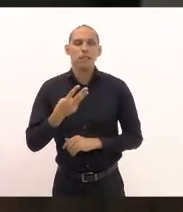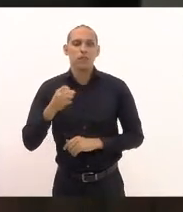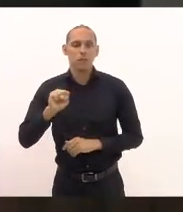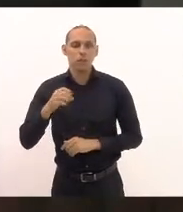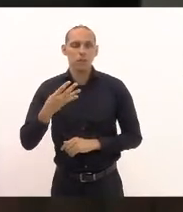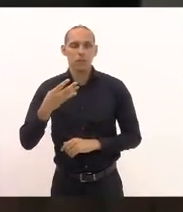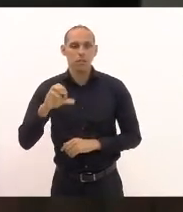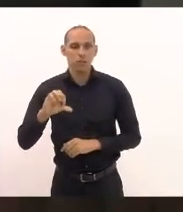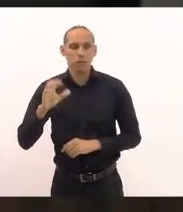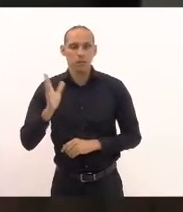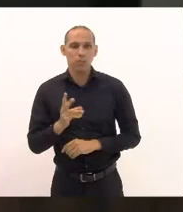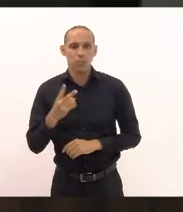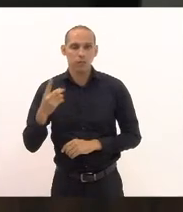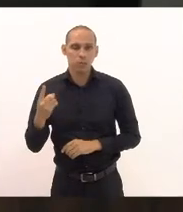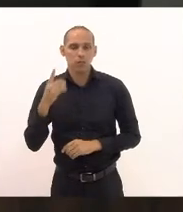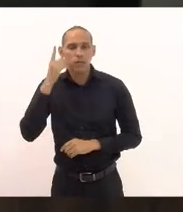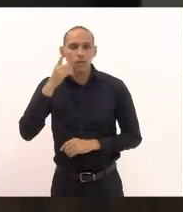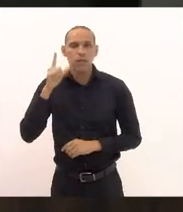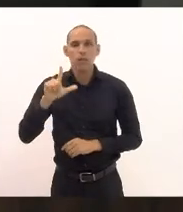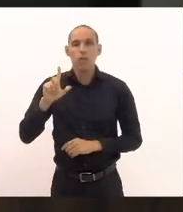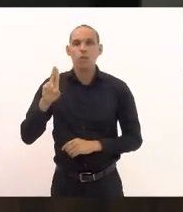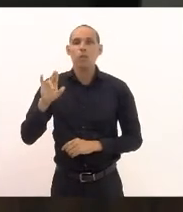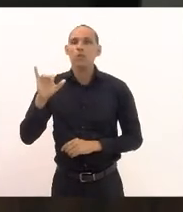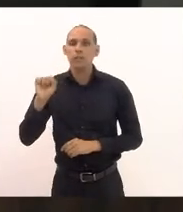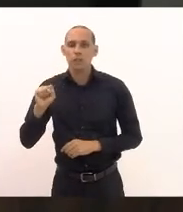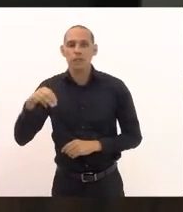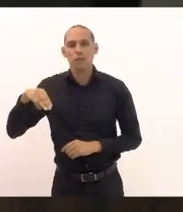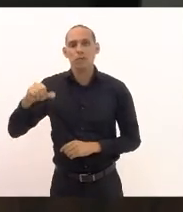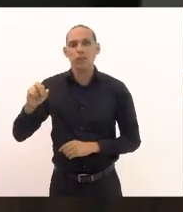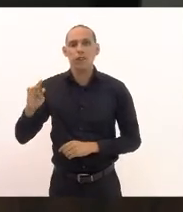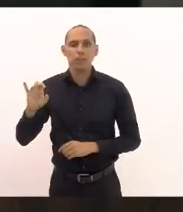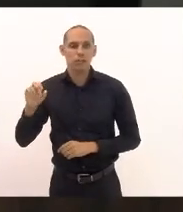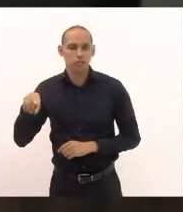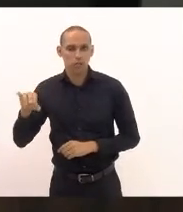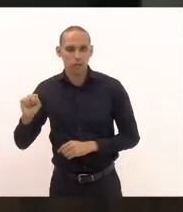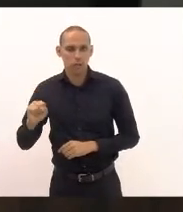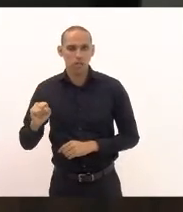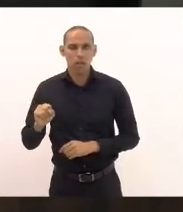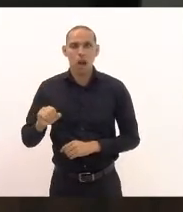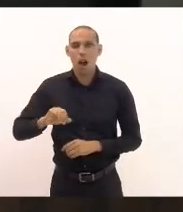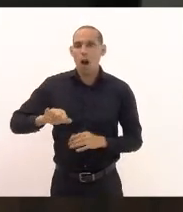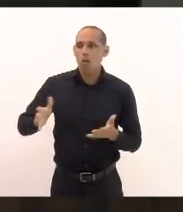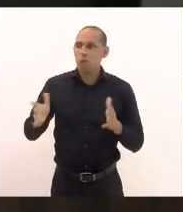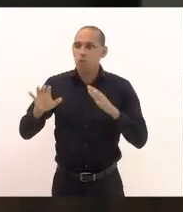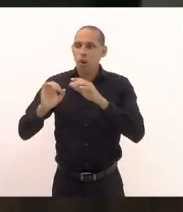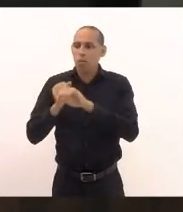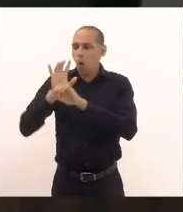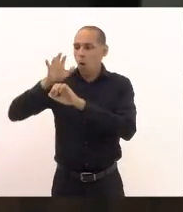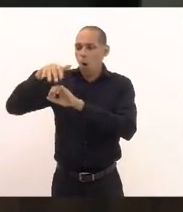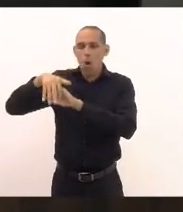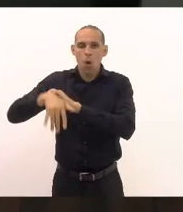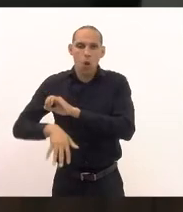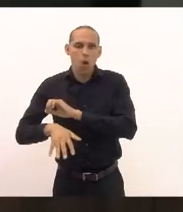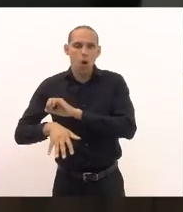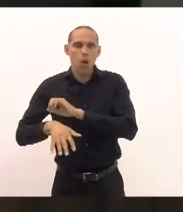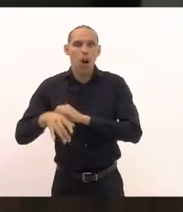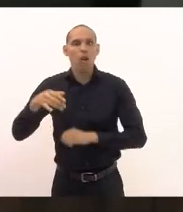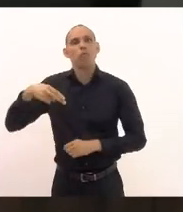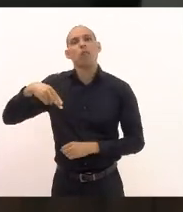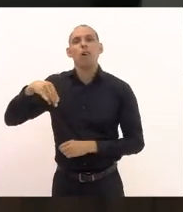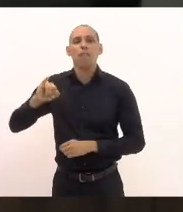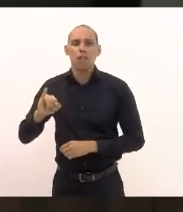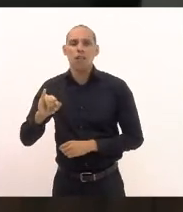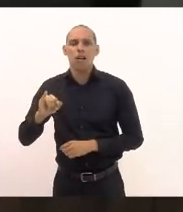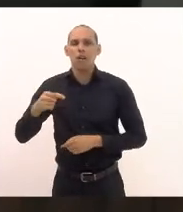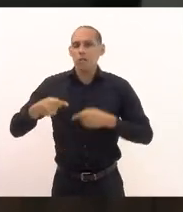do deputado Luiz Martins, que declara o vulcão de Nova Iguaçu, localizado no município de Nova Iguaçu, patrimônio cultural do Estado do Rio de Janeiro. Em discussão, não havendo o que queira